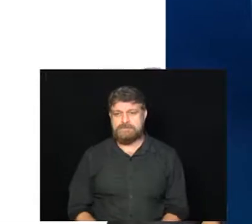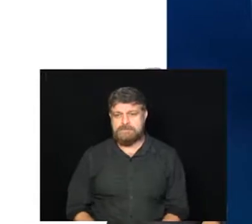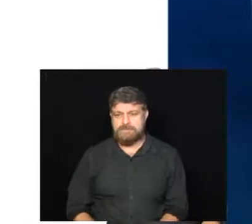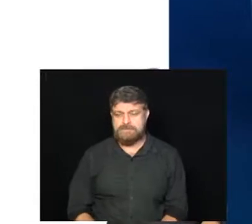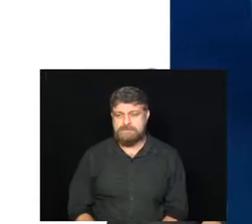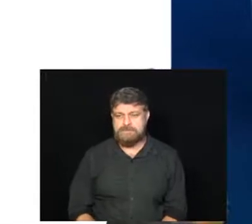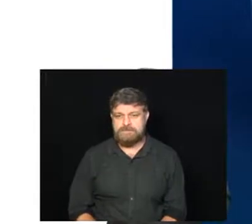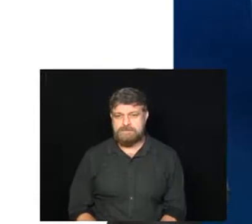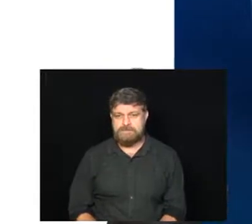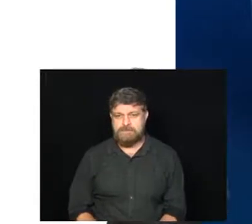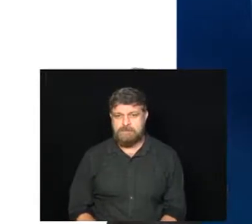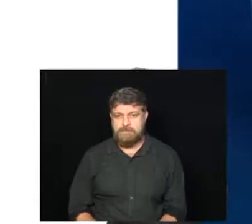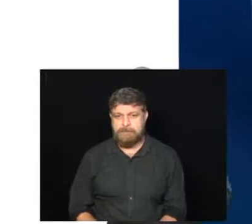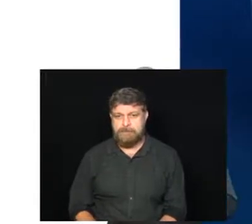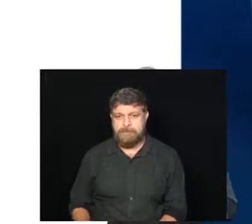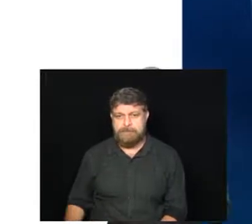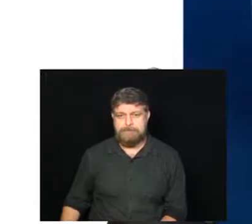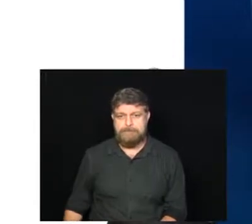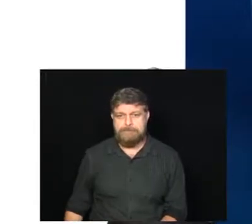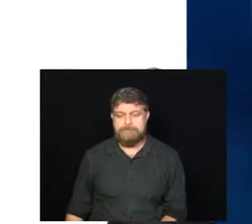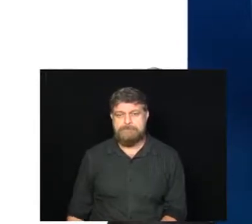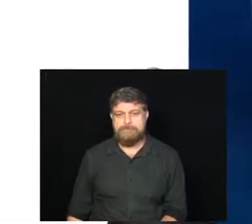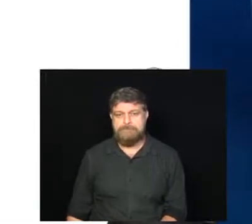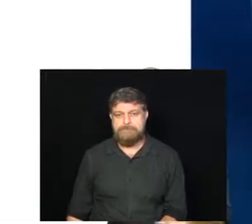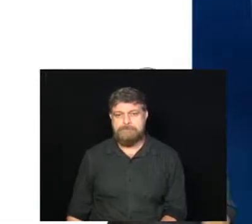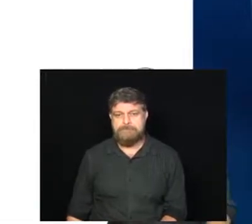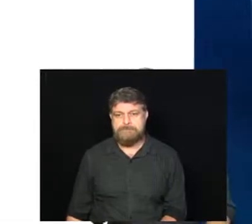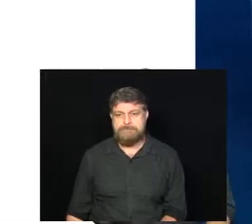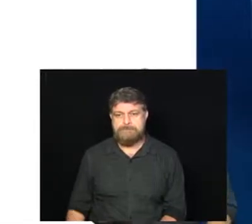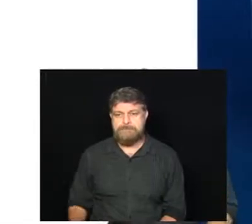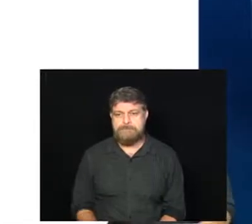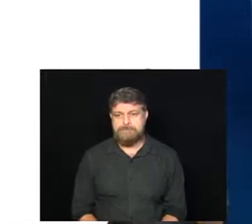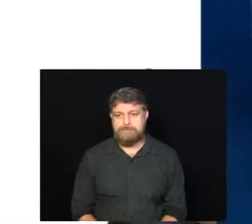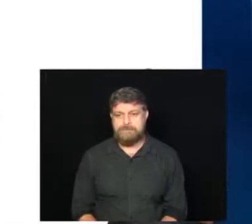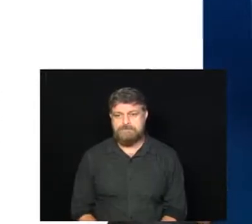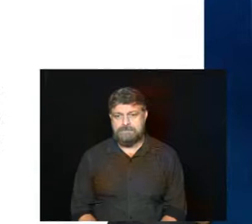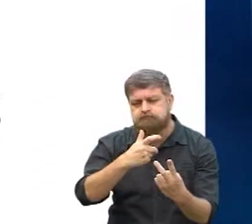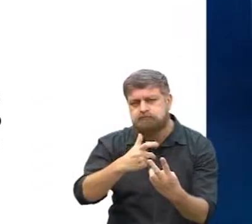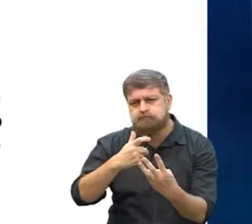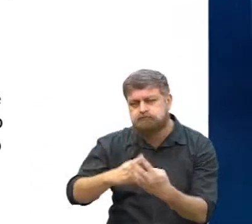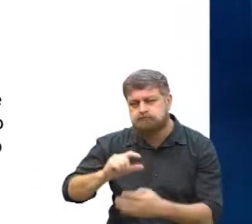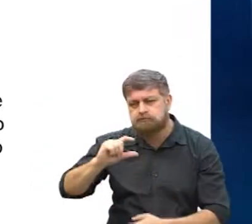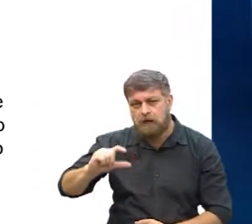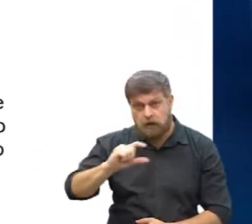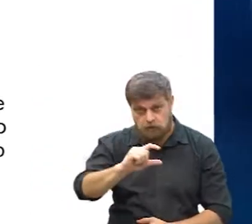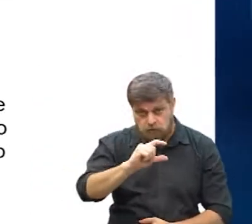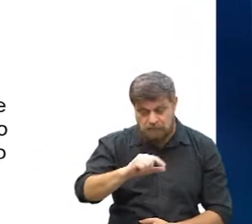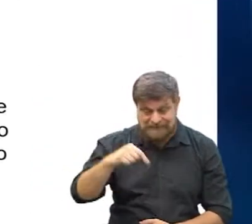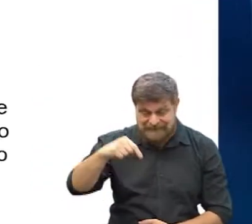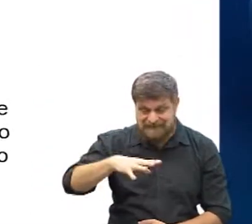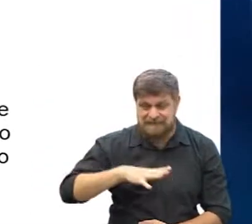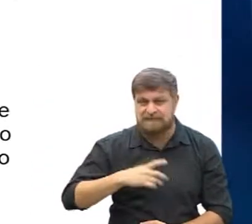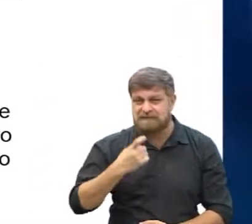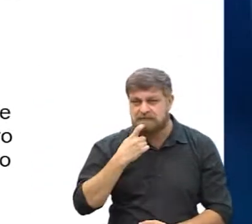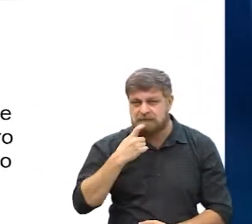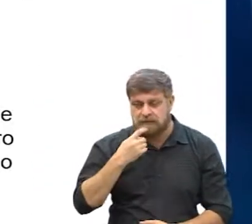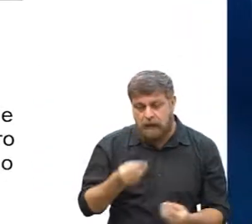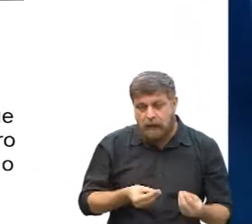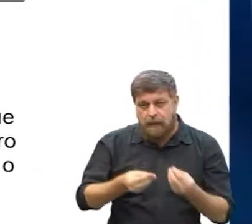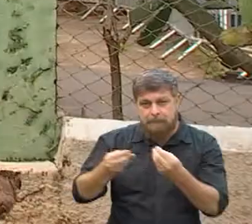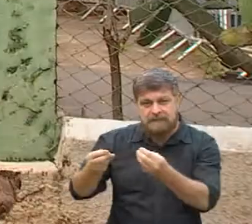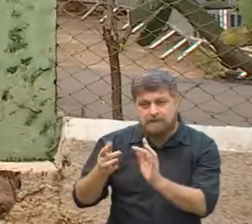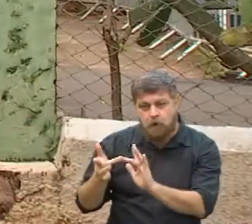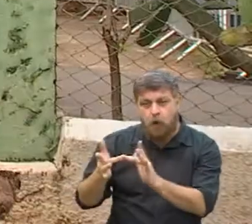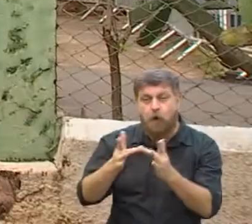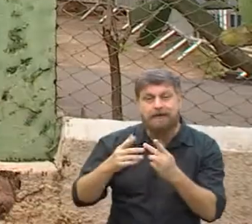solicita informações sobre registro de dados sobre doses da vacina contra a Covid-19 aplicadas em Campinas para o Conect